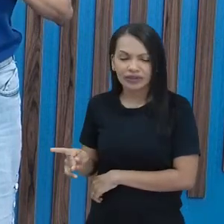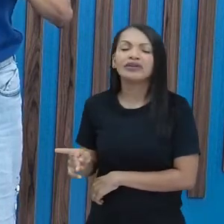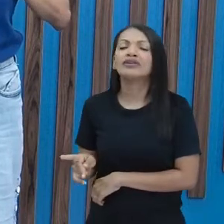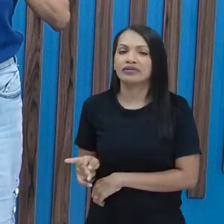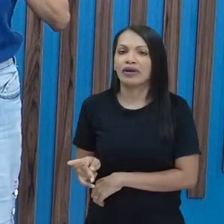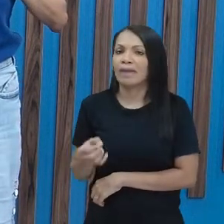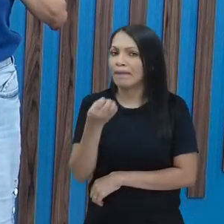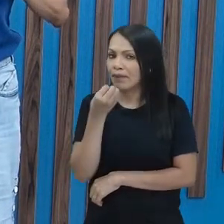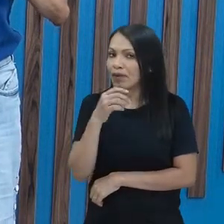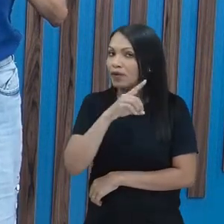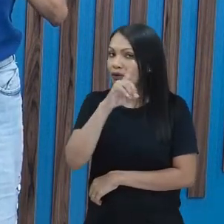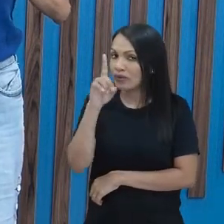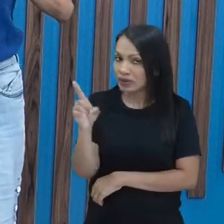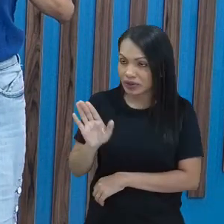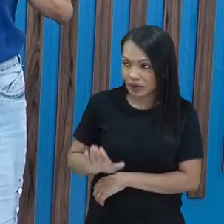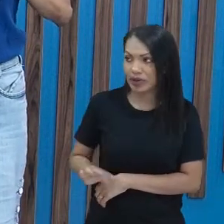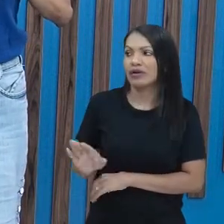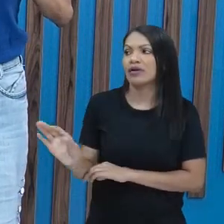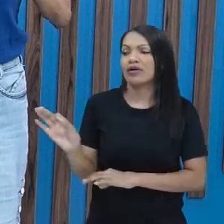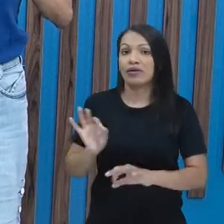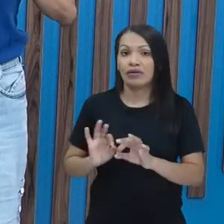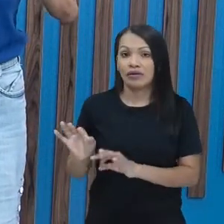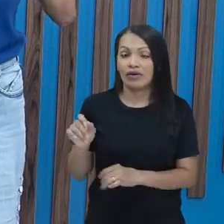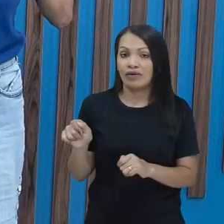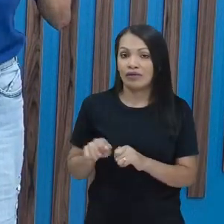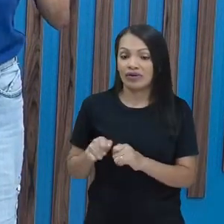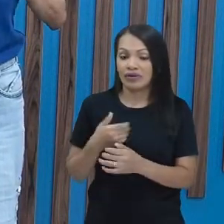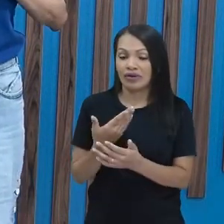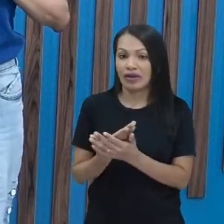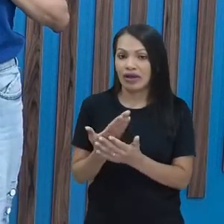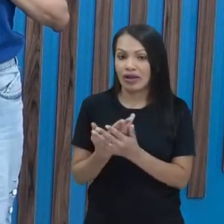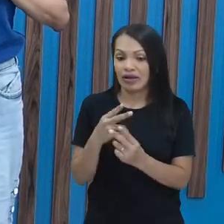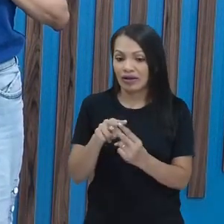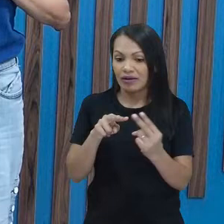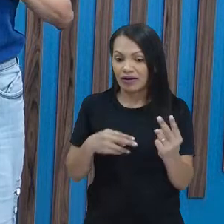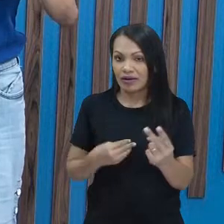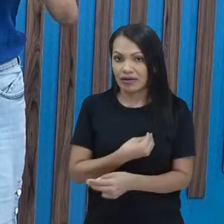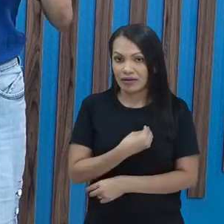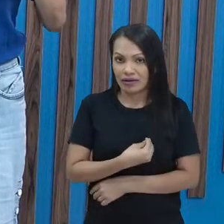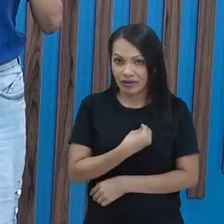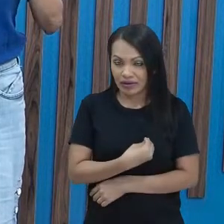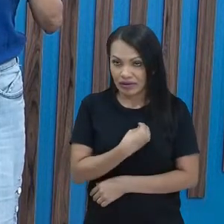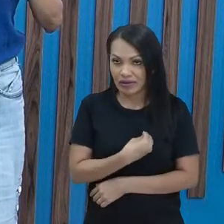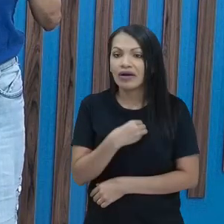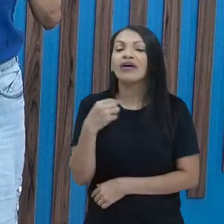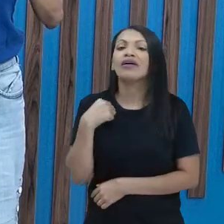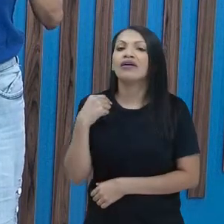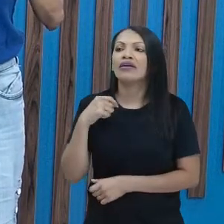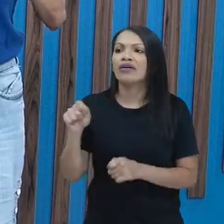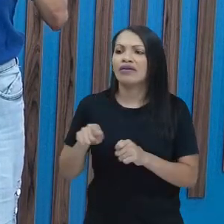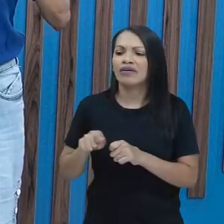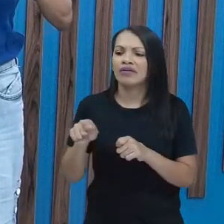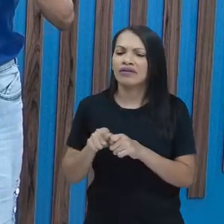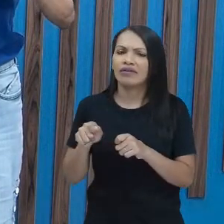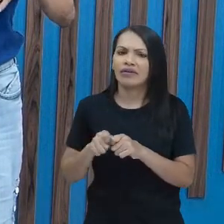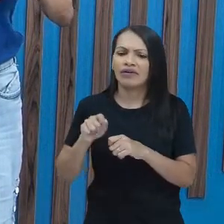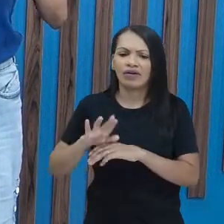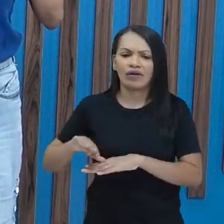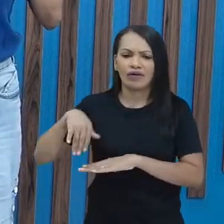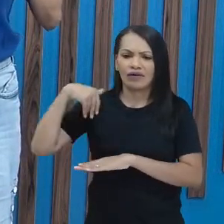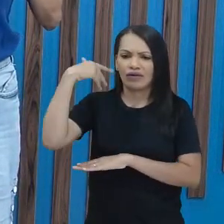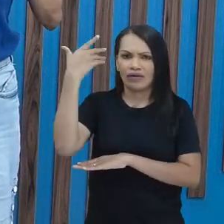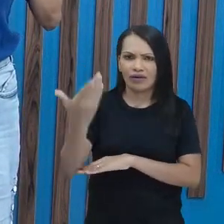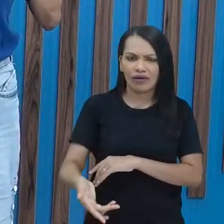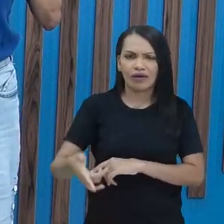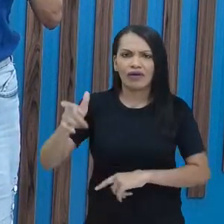ela, daqui a pouquinho a gente pretende fazer essa aula ao vivo no local, tá? A gente pretende fazer uma externa com